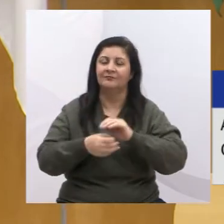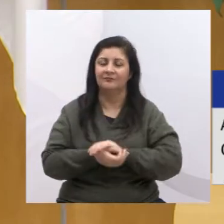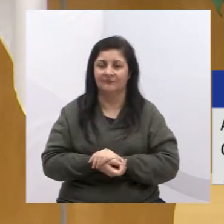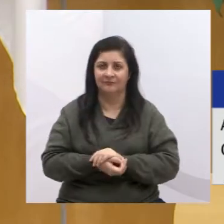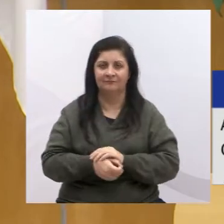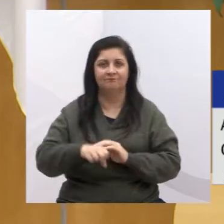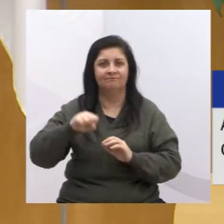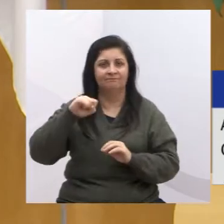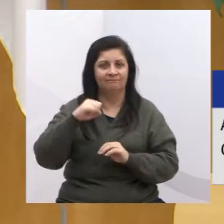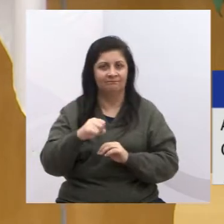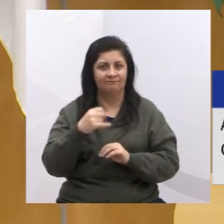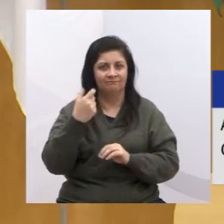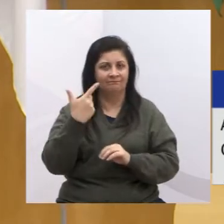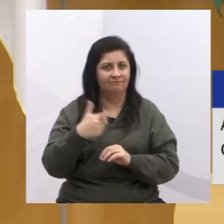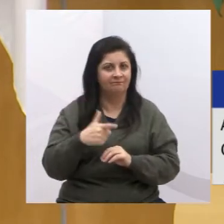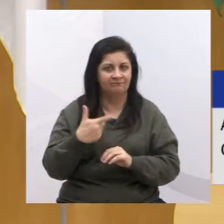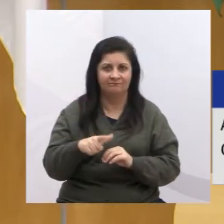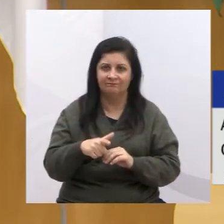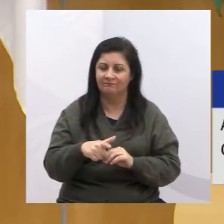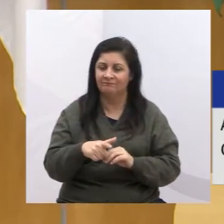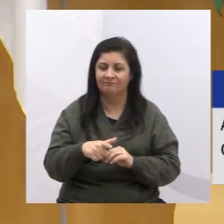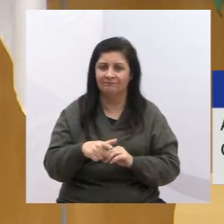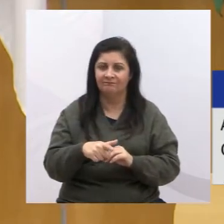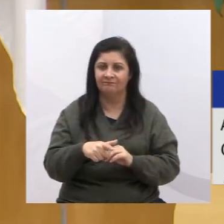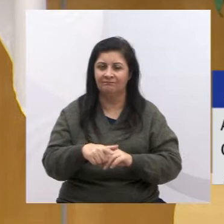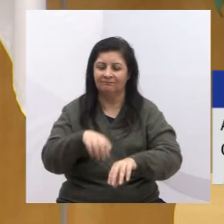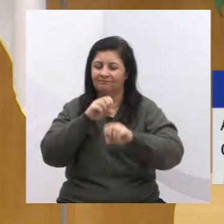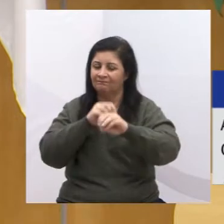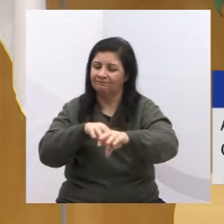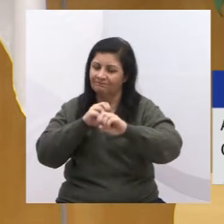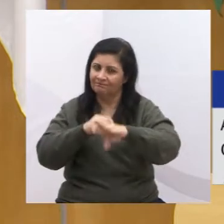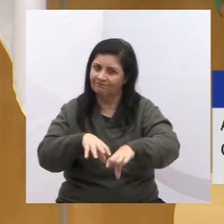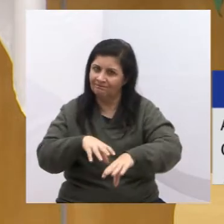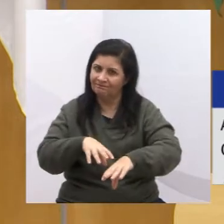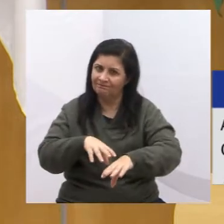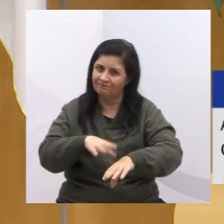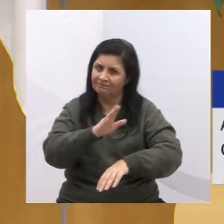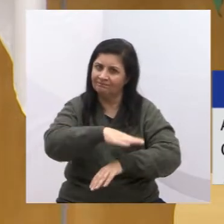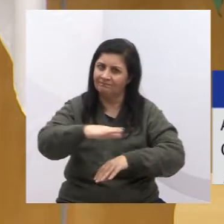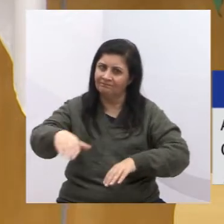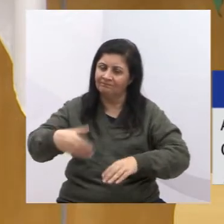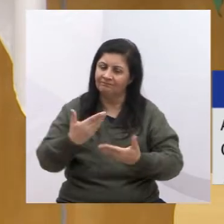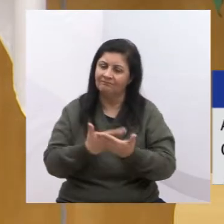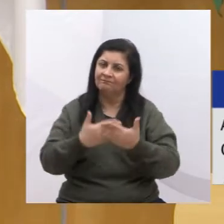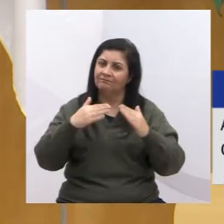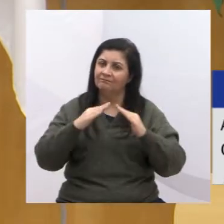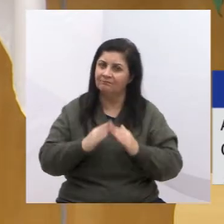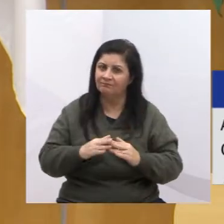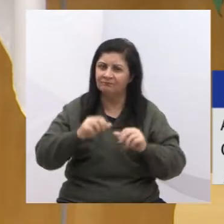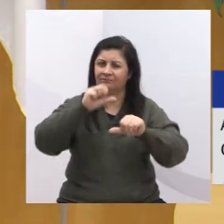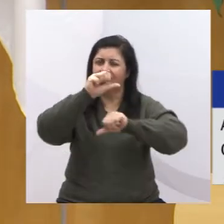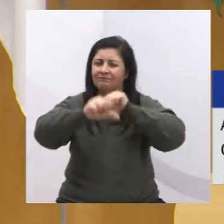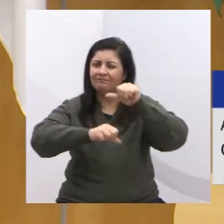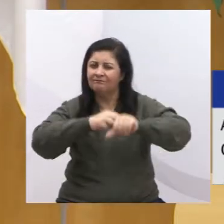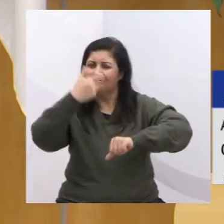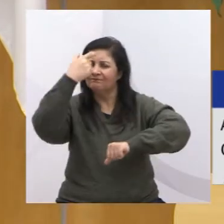gente não tiver um programa para educar as crianças na escola, para a gente mudar o